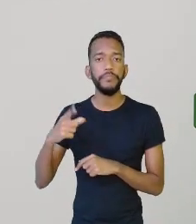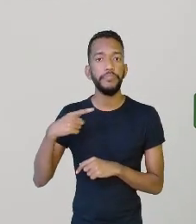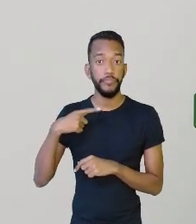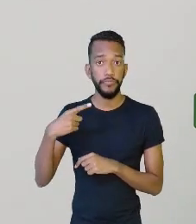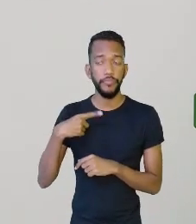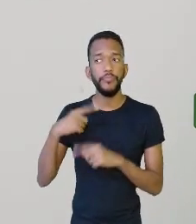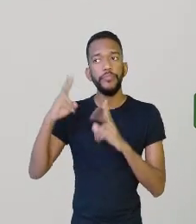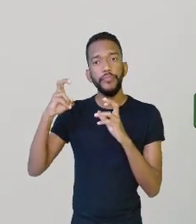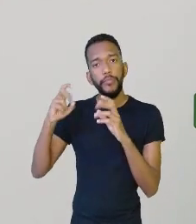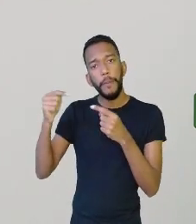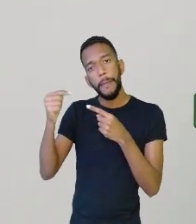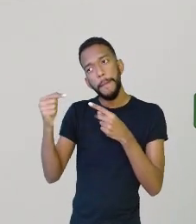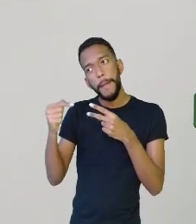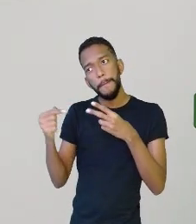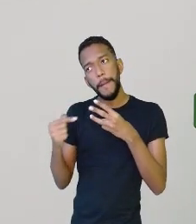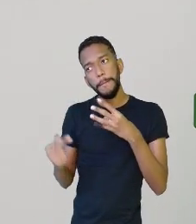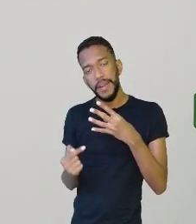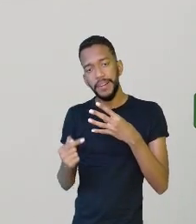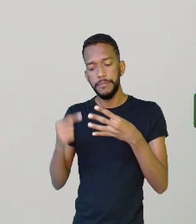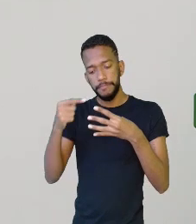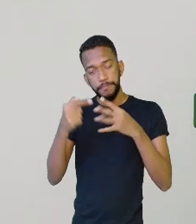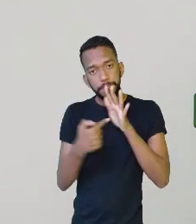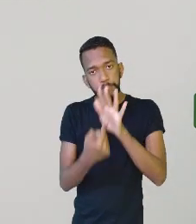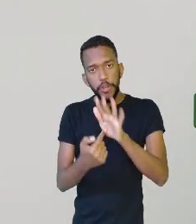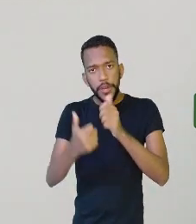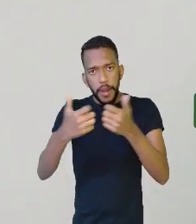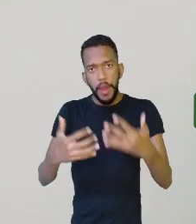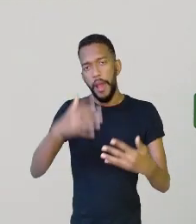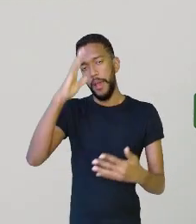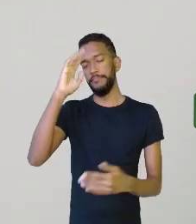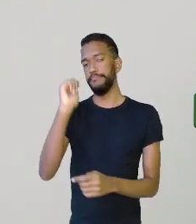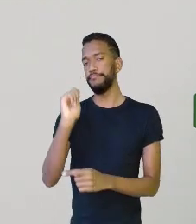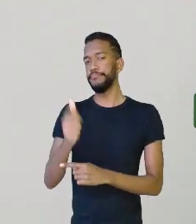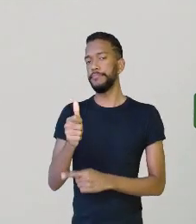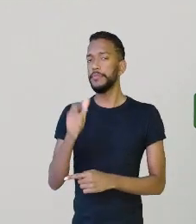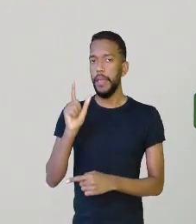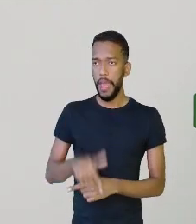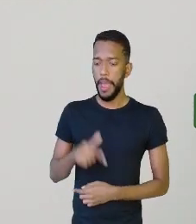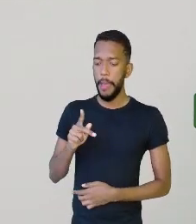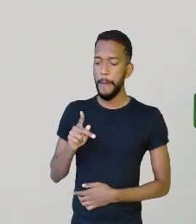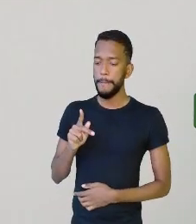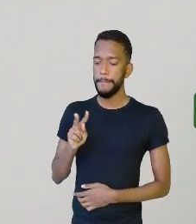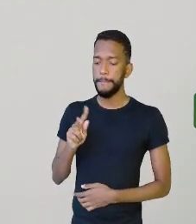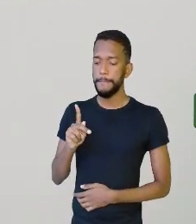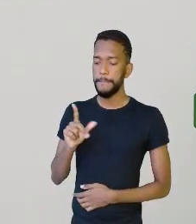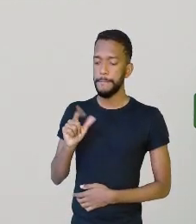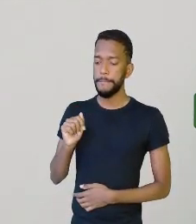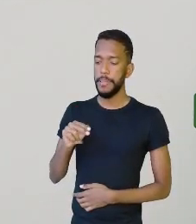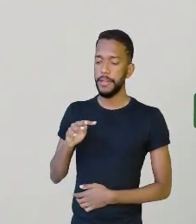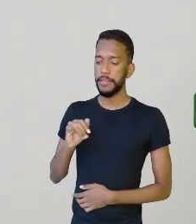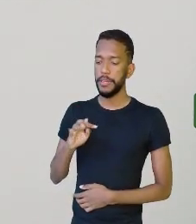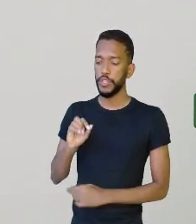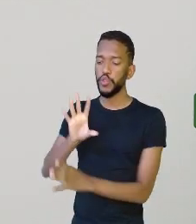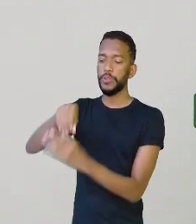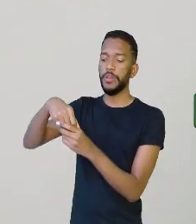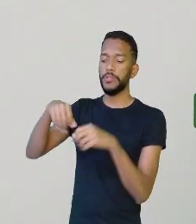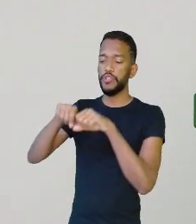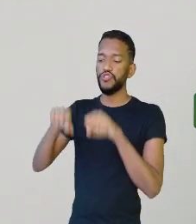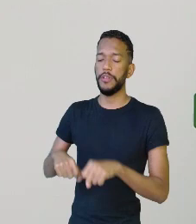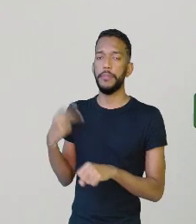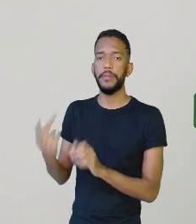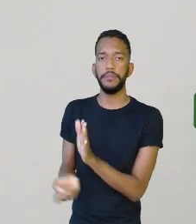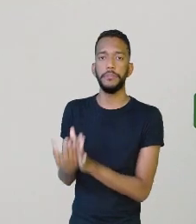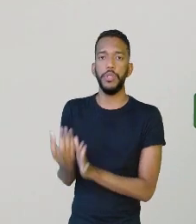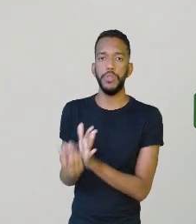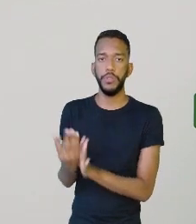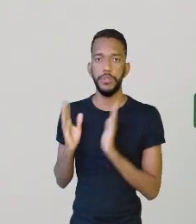principais que caracterizam, que identificam, que são peculiares a esse sistema de